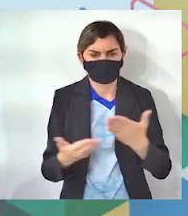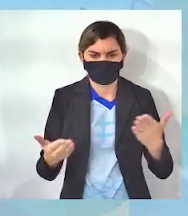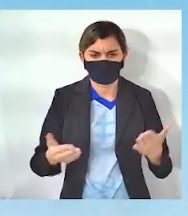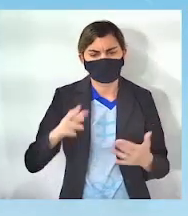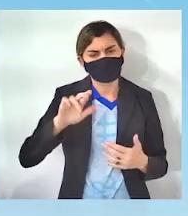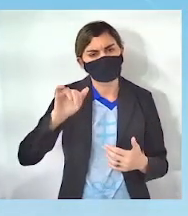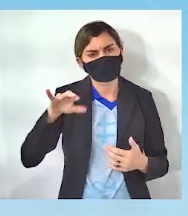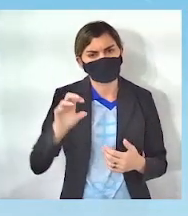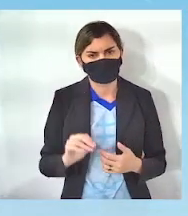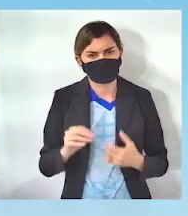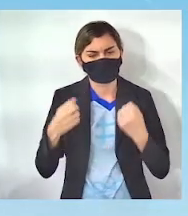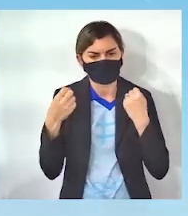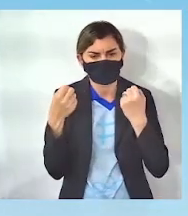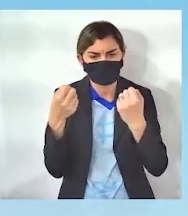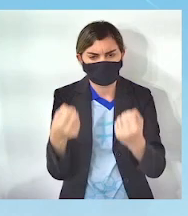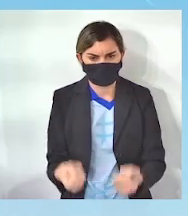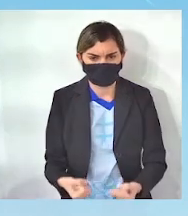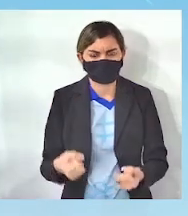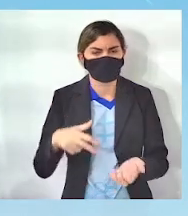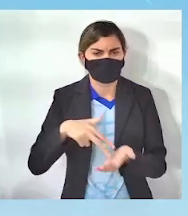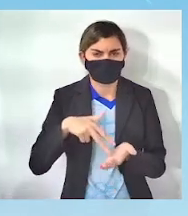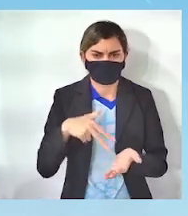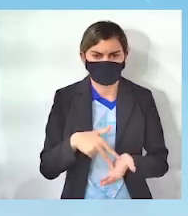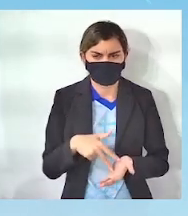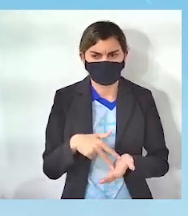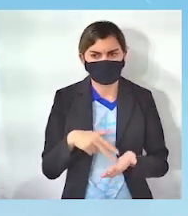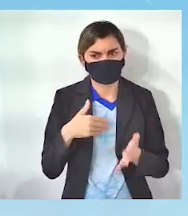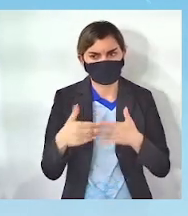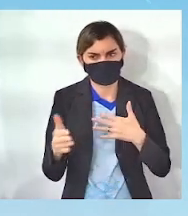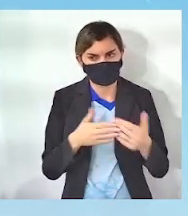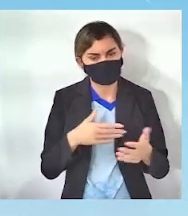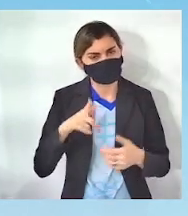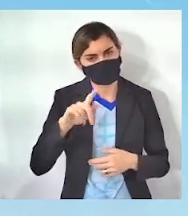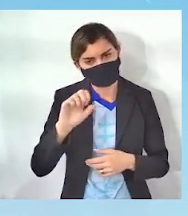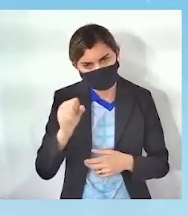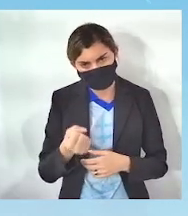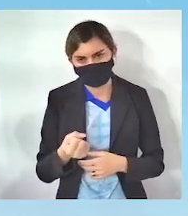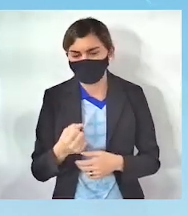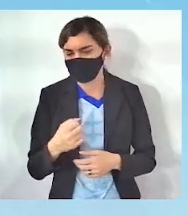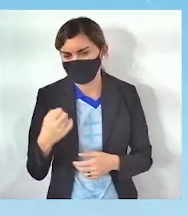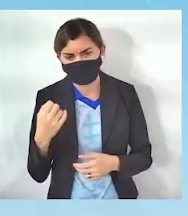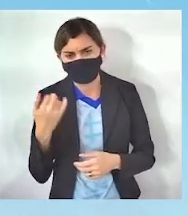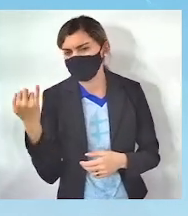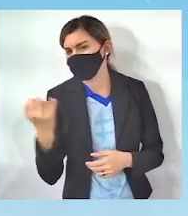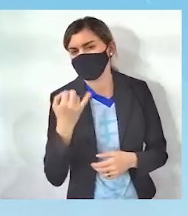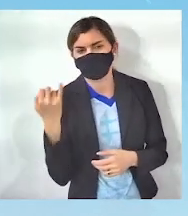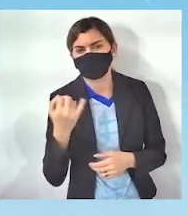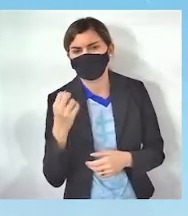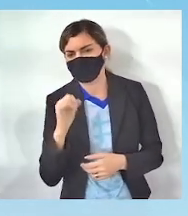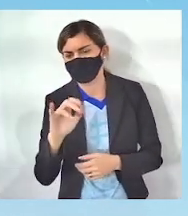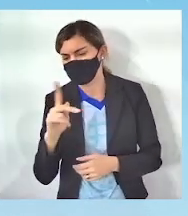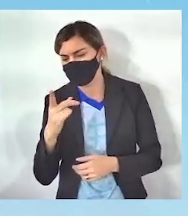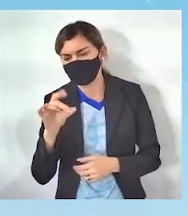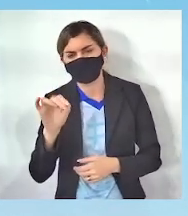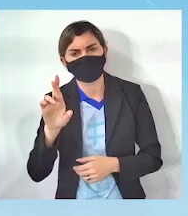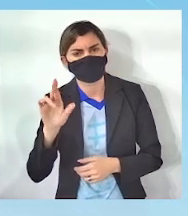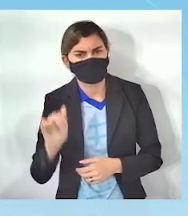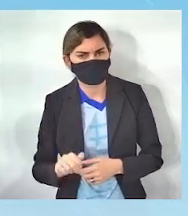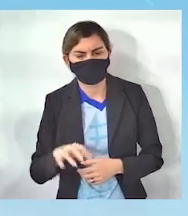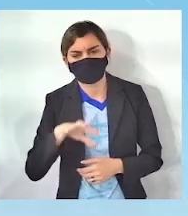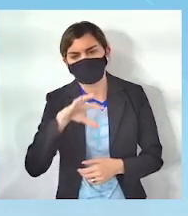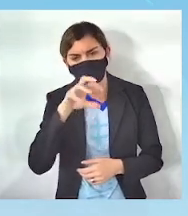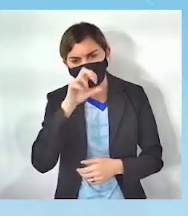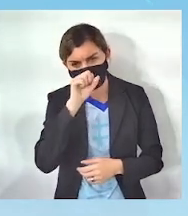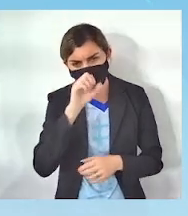raio, essas cargas que estavam presentes ali dentro de qualquer gás, não importava se ele colocava nitrogênio, oxigênio,